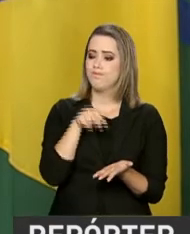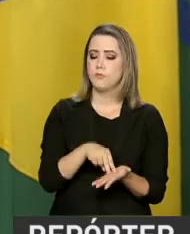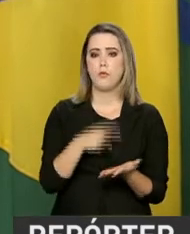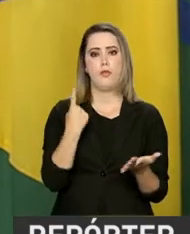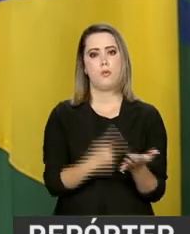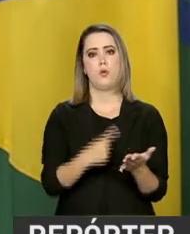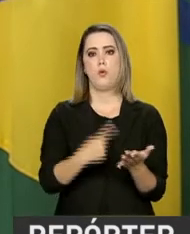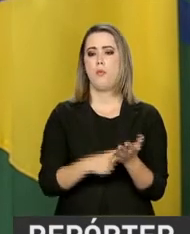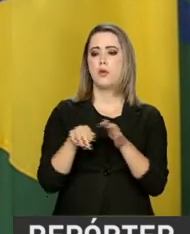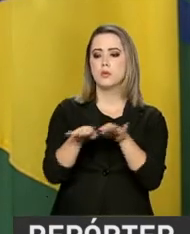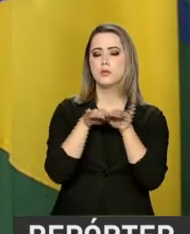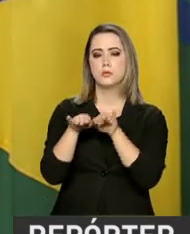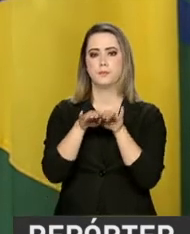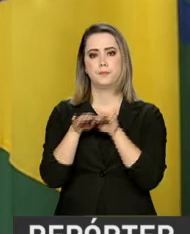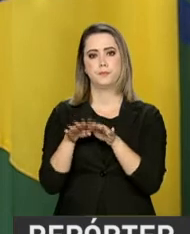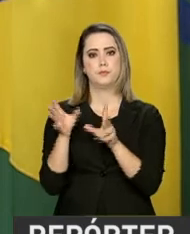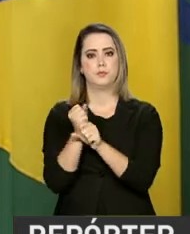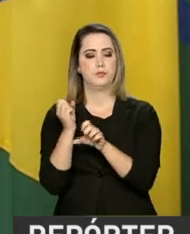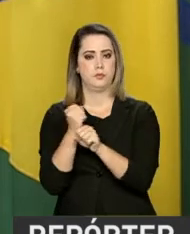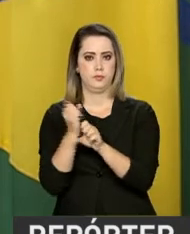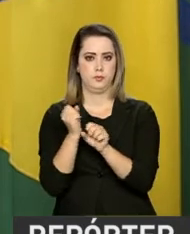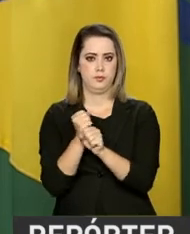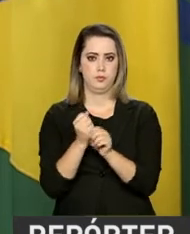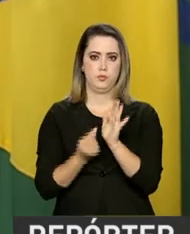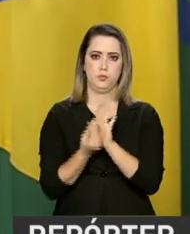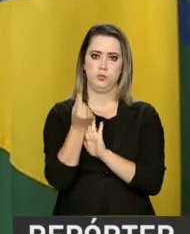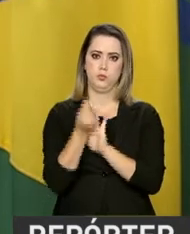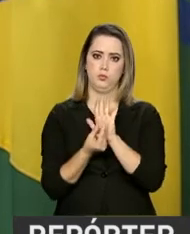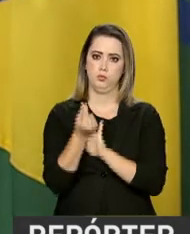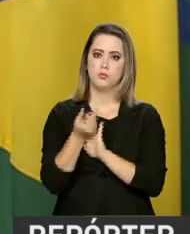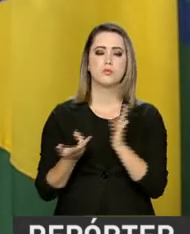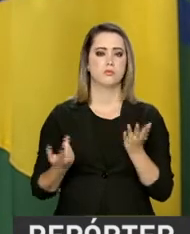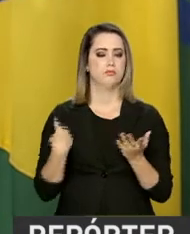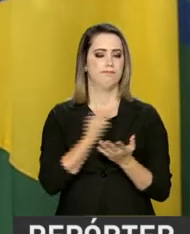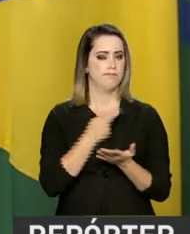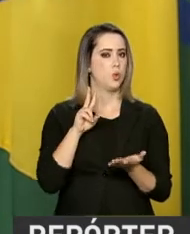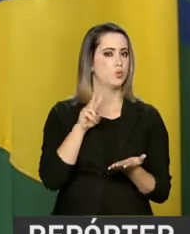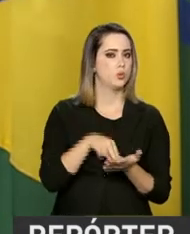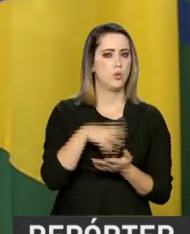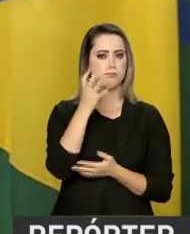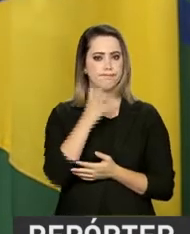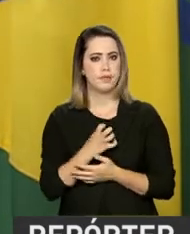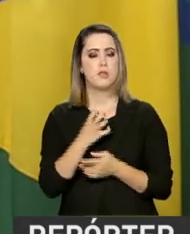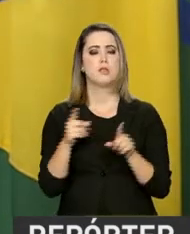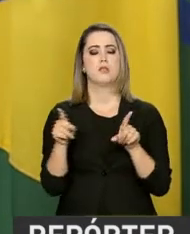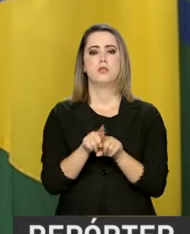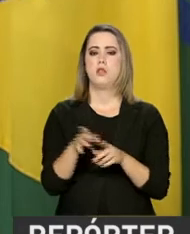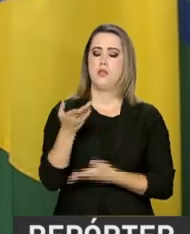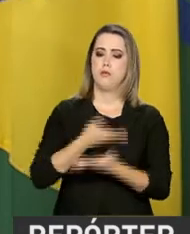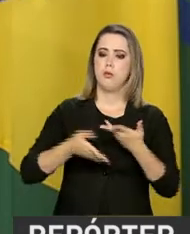o equilibro das contas públicas com seriedade no